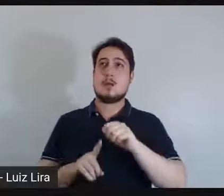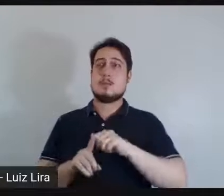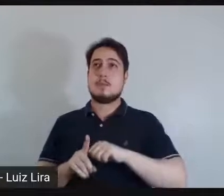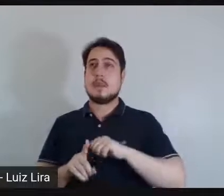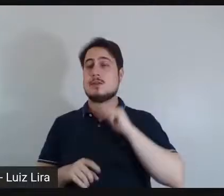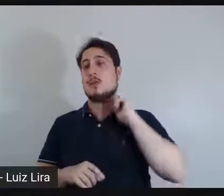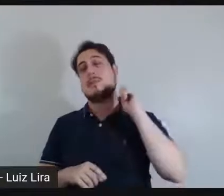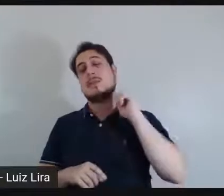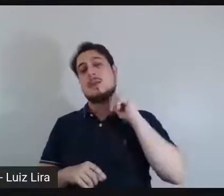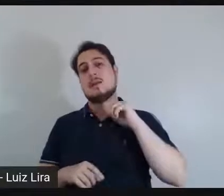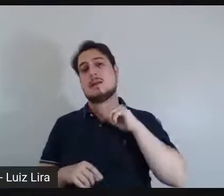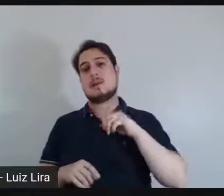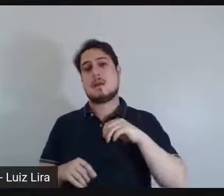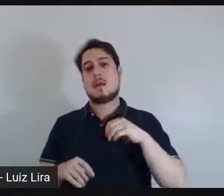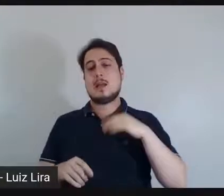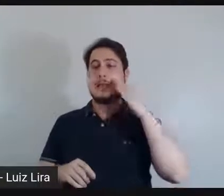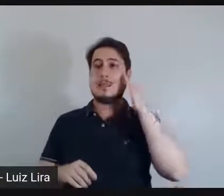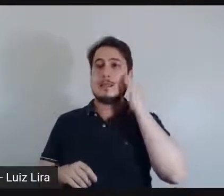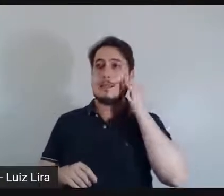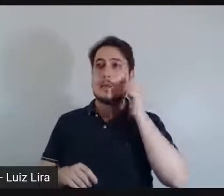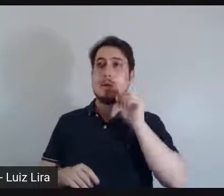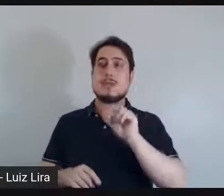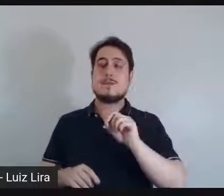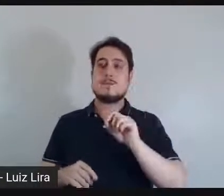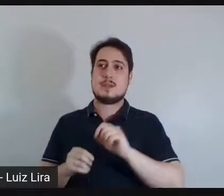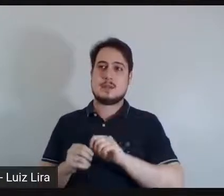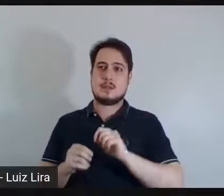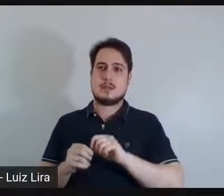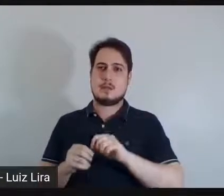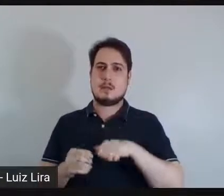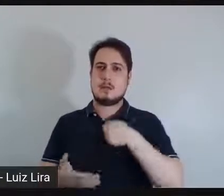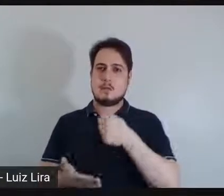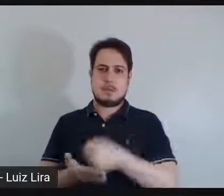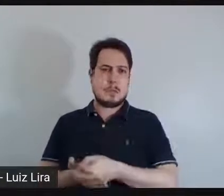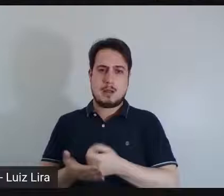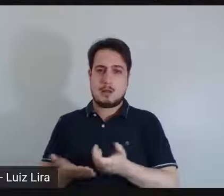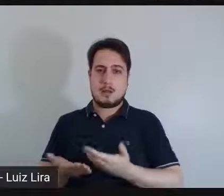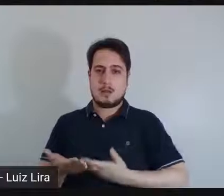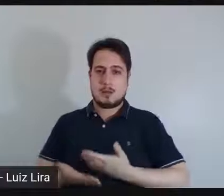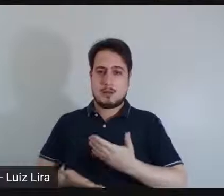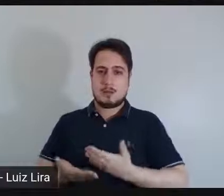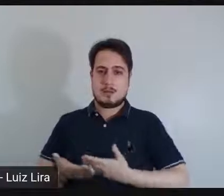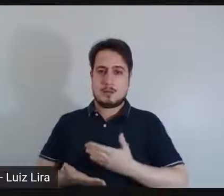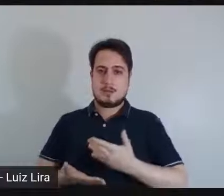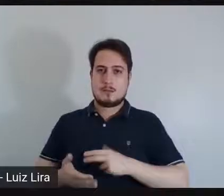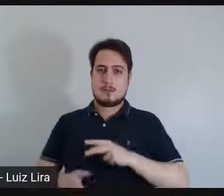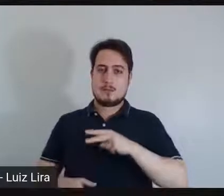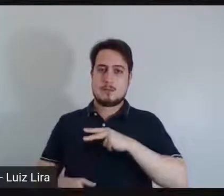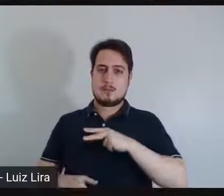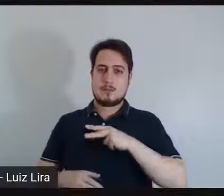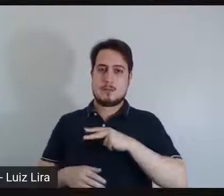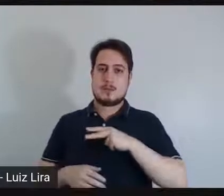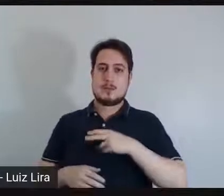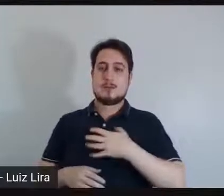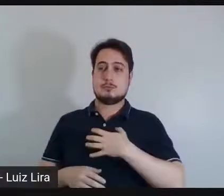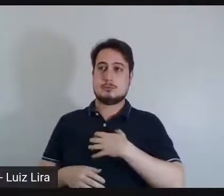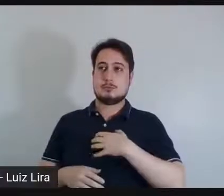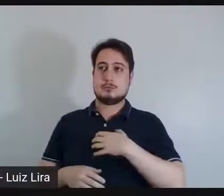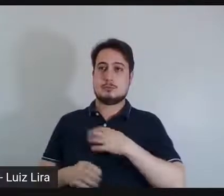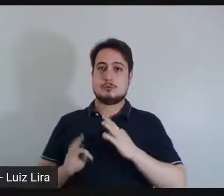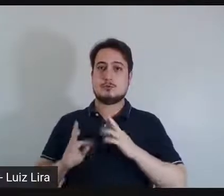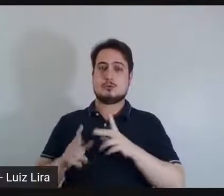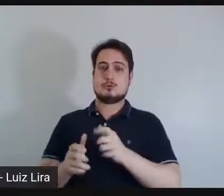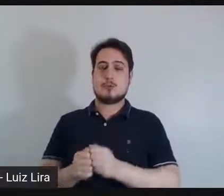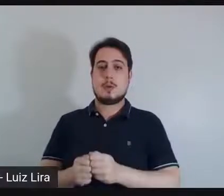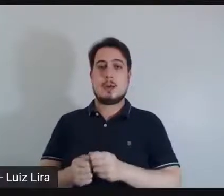para a gente poder entender o que vai fazer, pagar-se pelo serviço terceirizado de uma forma integral, mesmo que